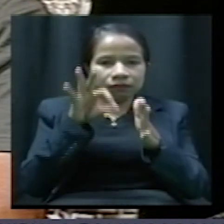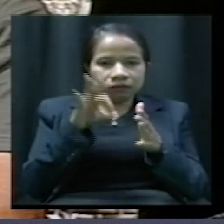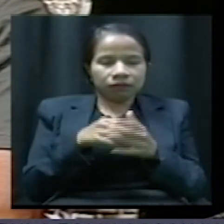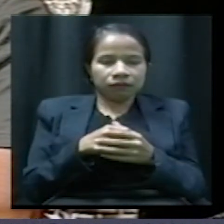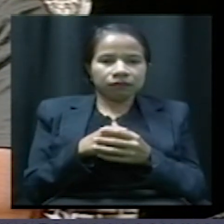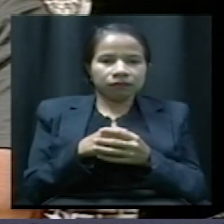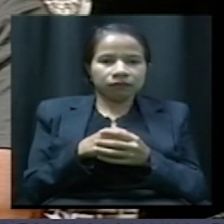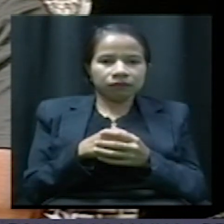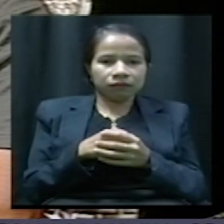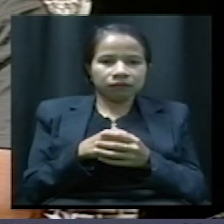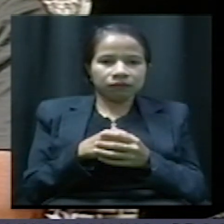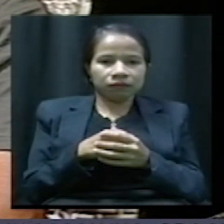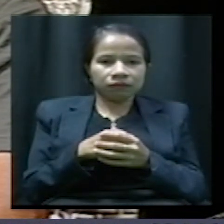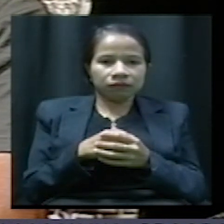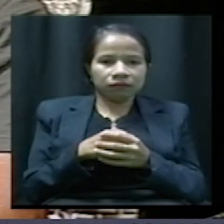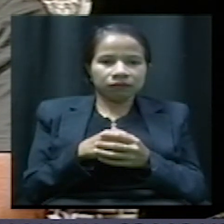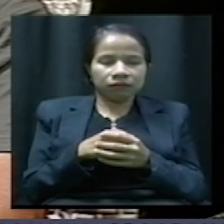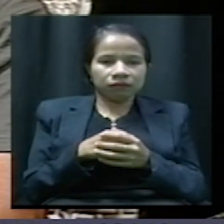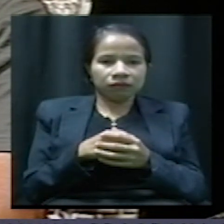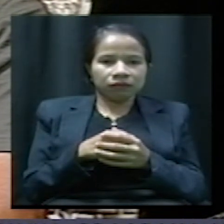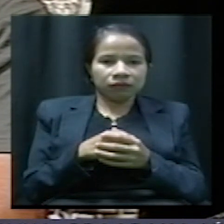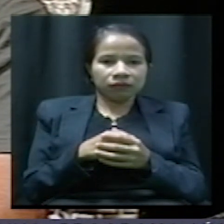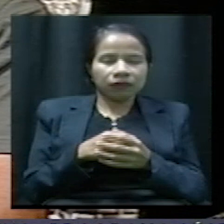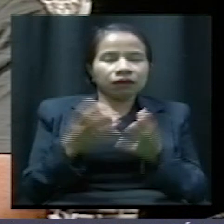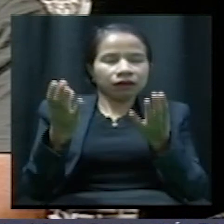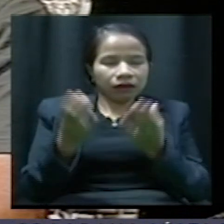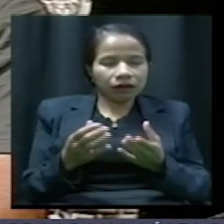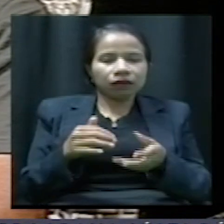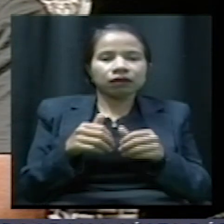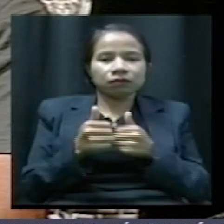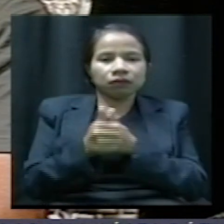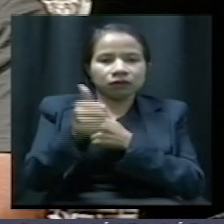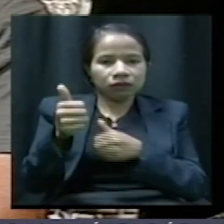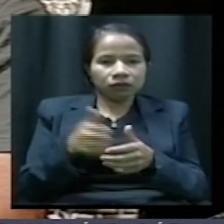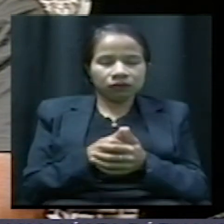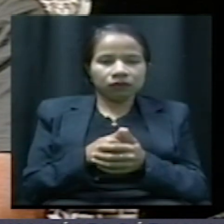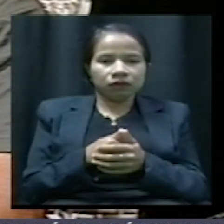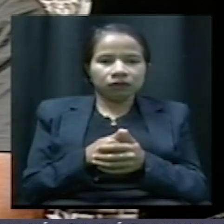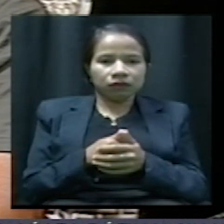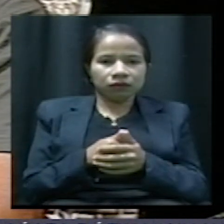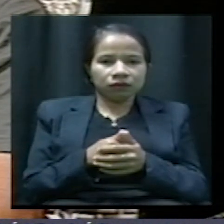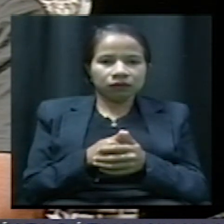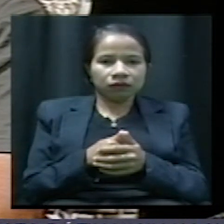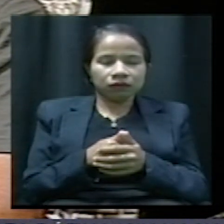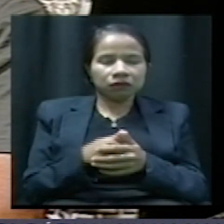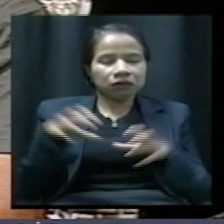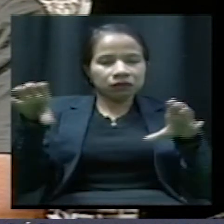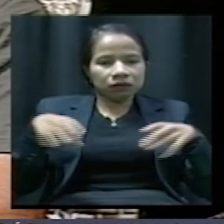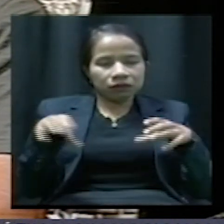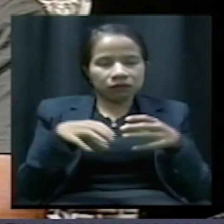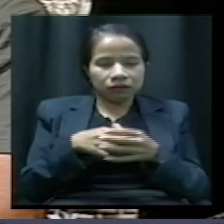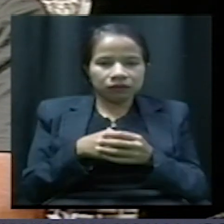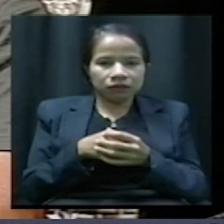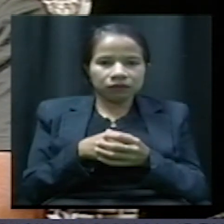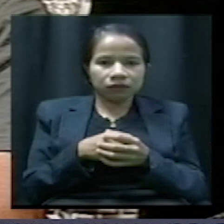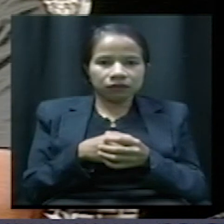retang ia vocação batuir qualificação, formação nebe, maka indústria ga, maka itne campo trabalho